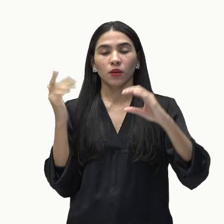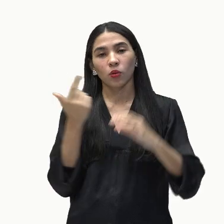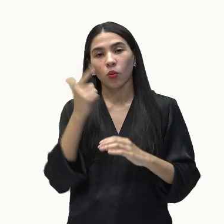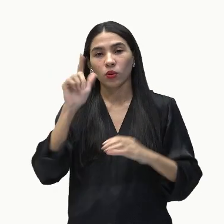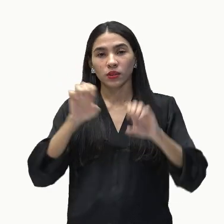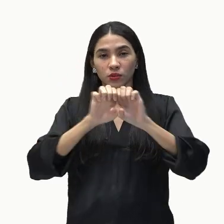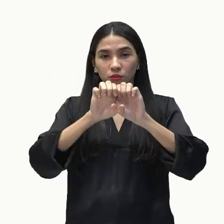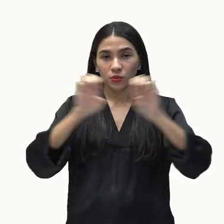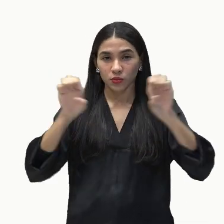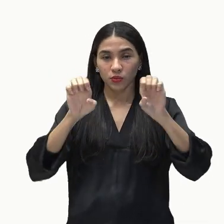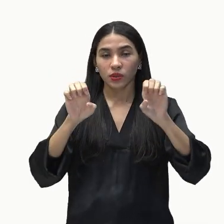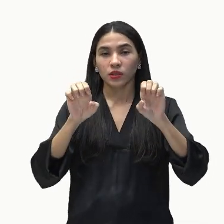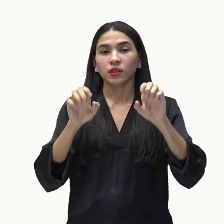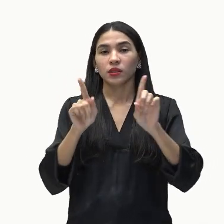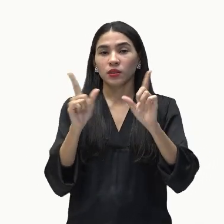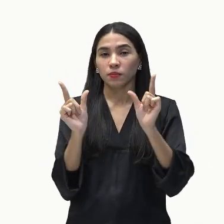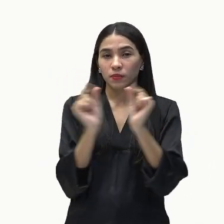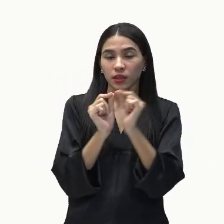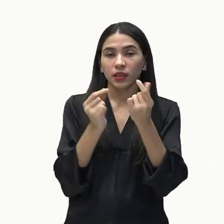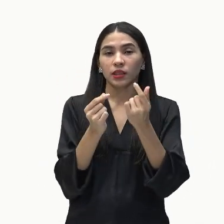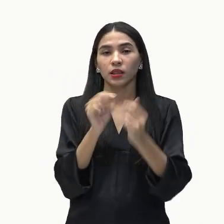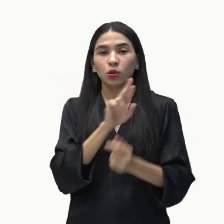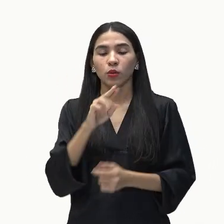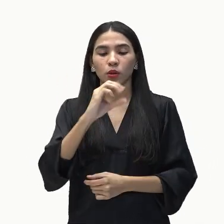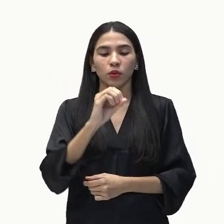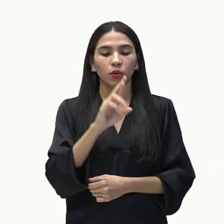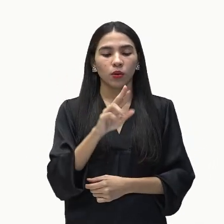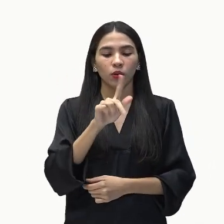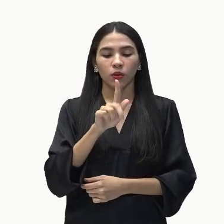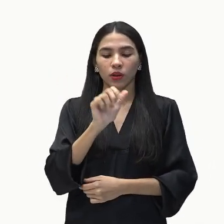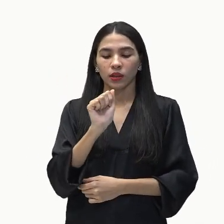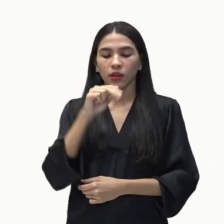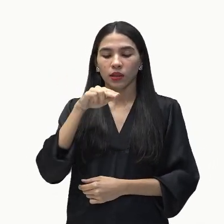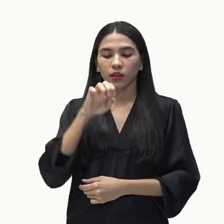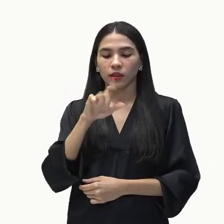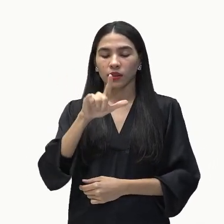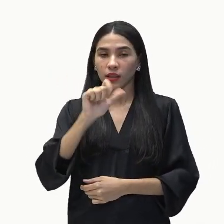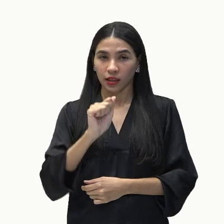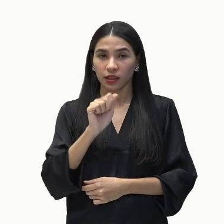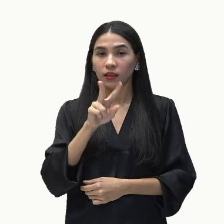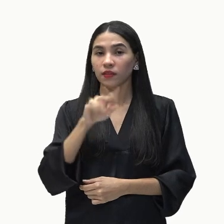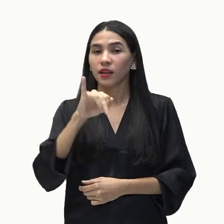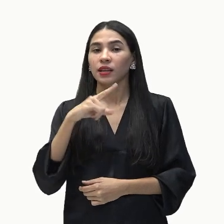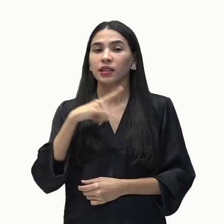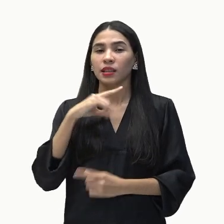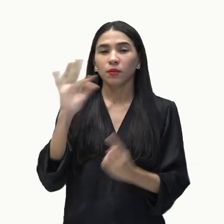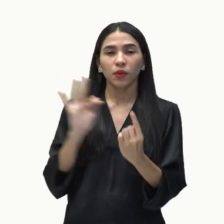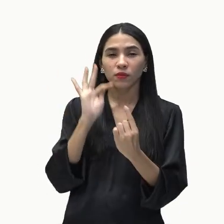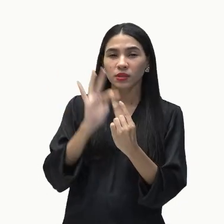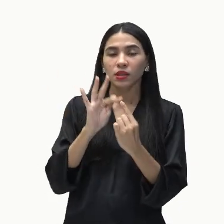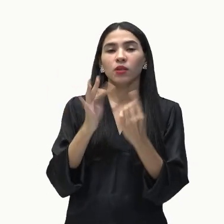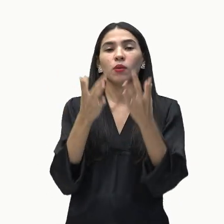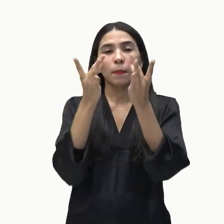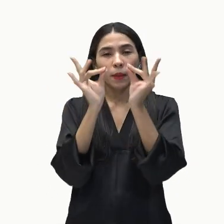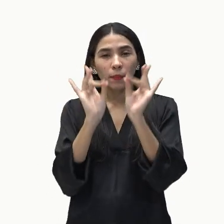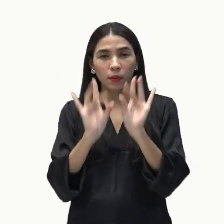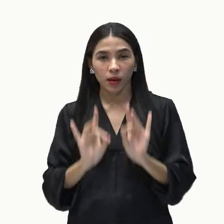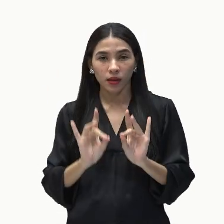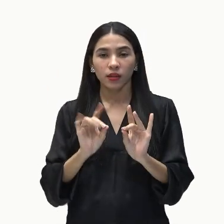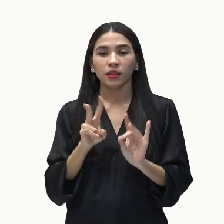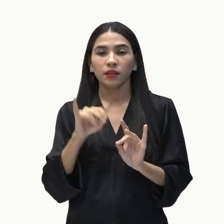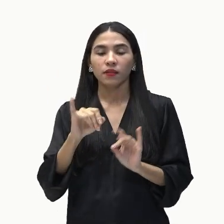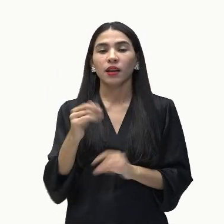estruturas pequenas que são chamadas de organelas. Cada uma delas vai ter uma função específica que vai lembrar